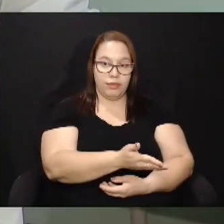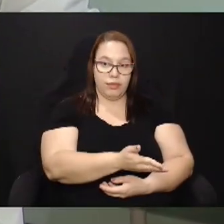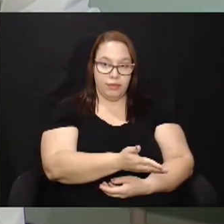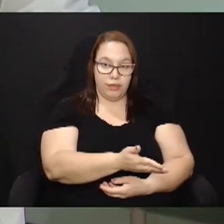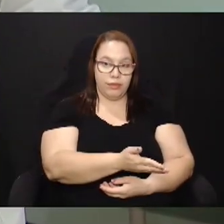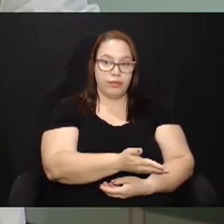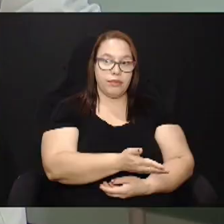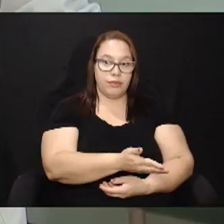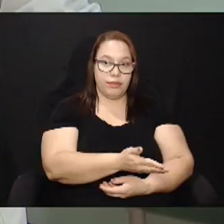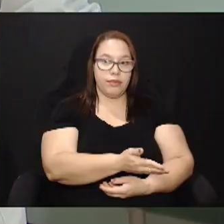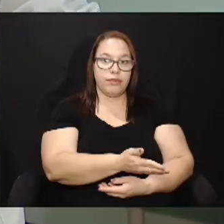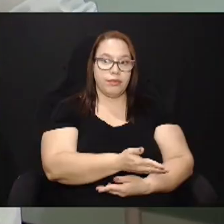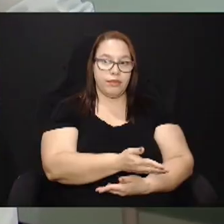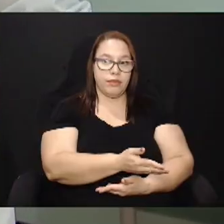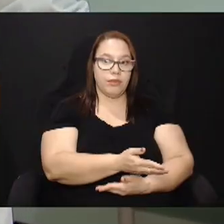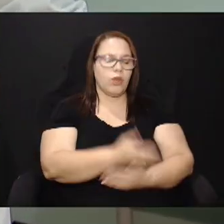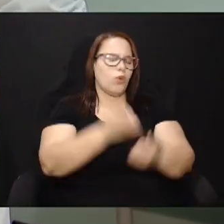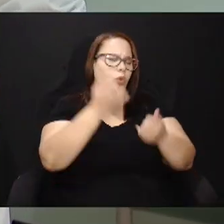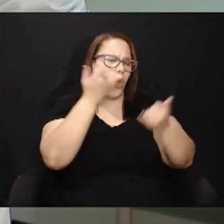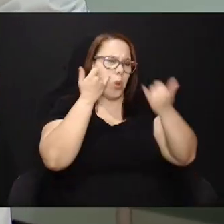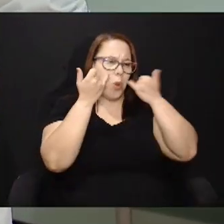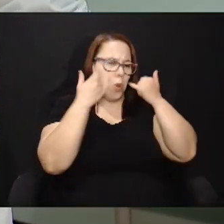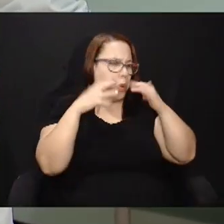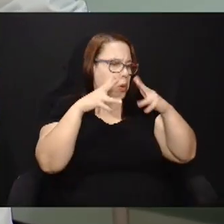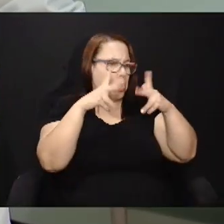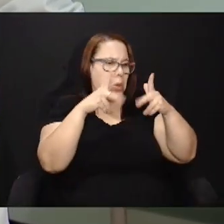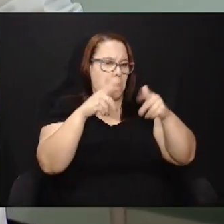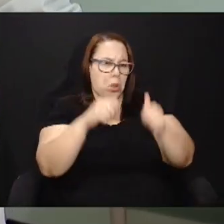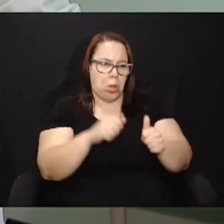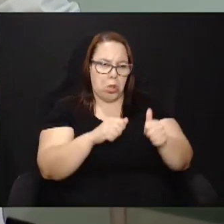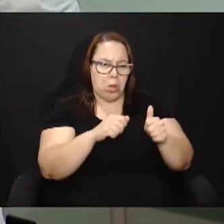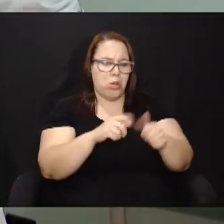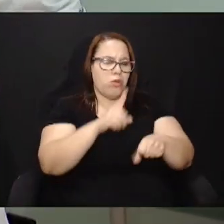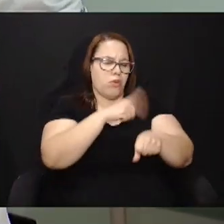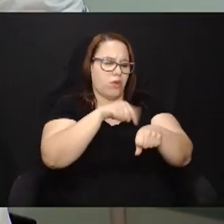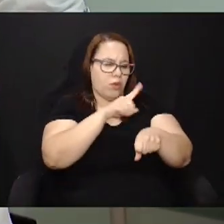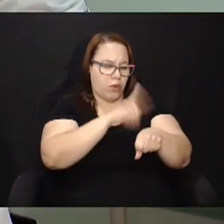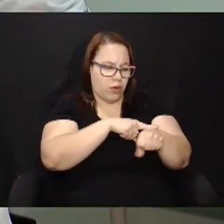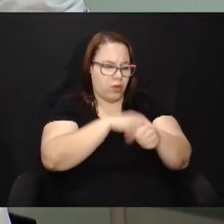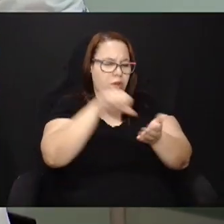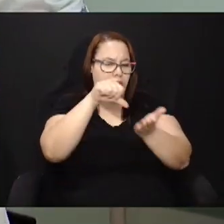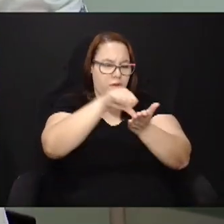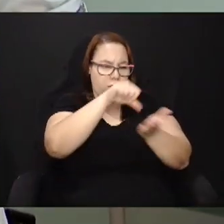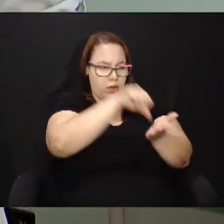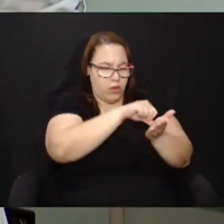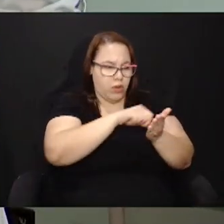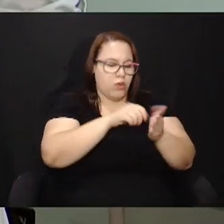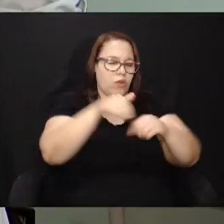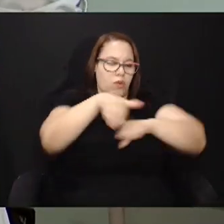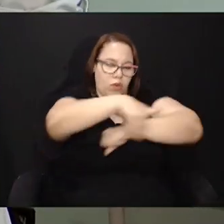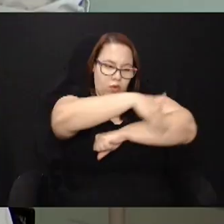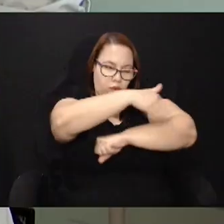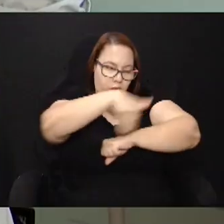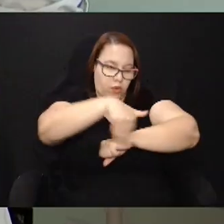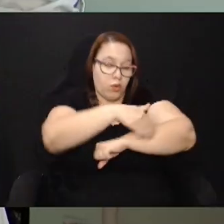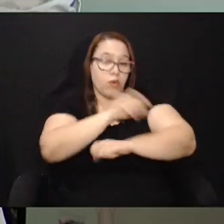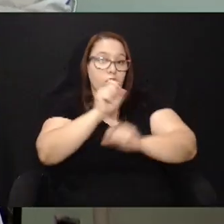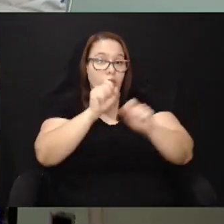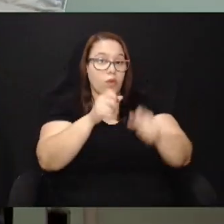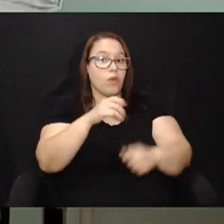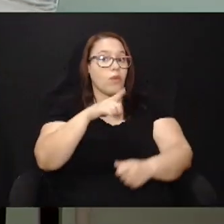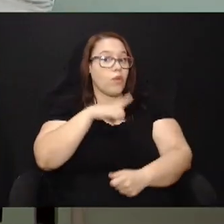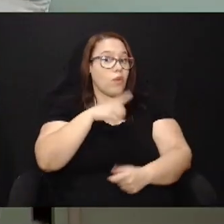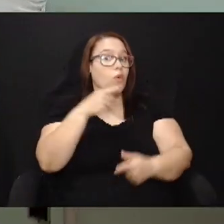campinas.sp.gov.br. Lá tem todas as informações sobre os horários das unidades, os endereços. Então, quem tiver dúvidas,